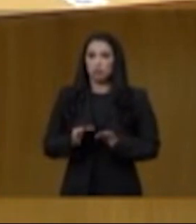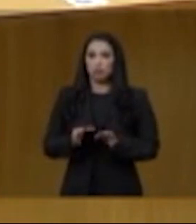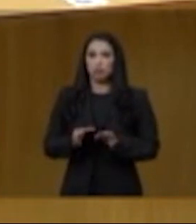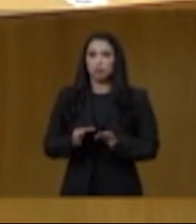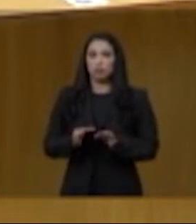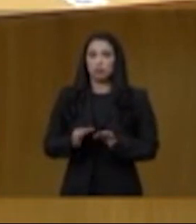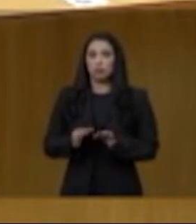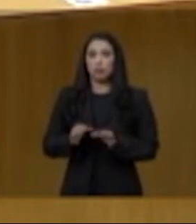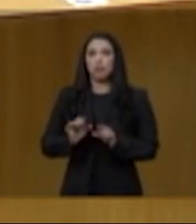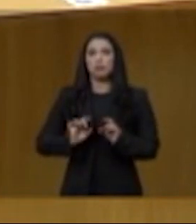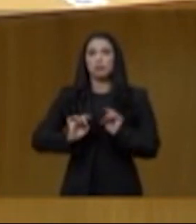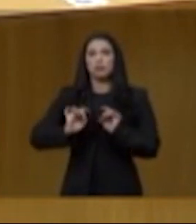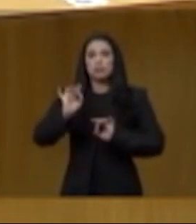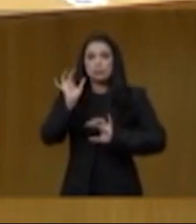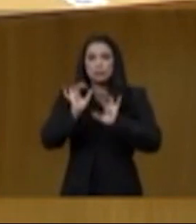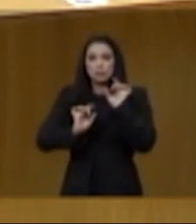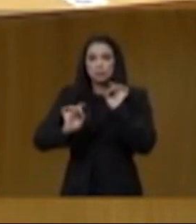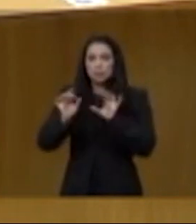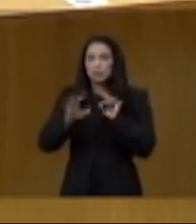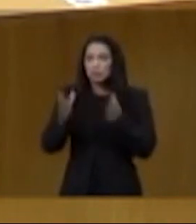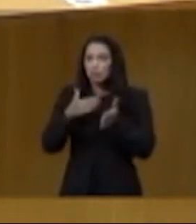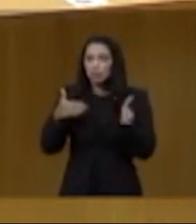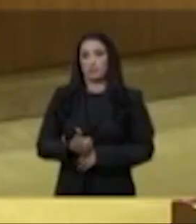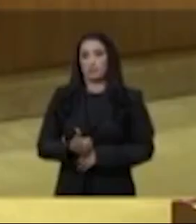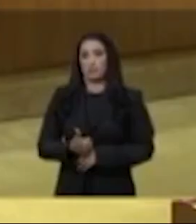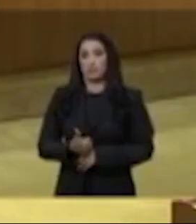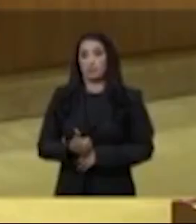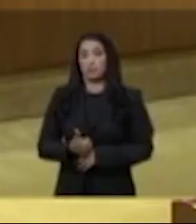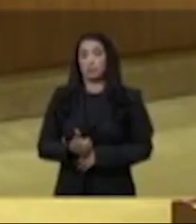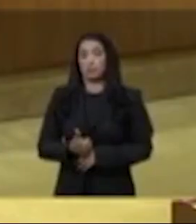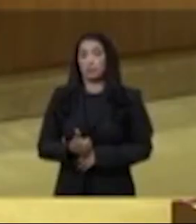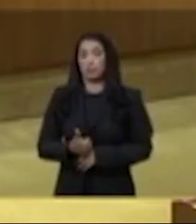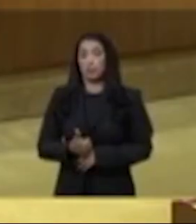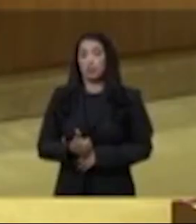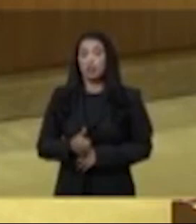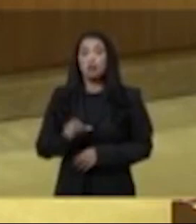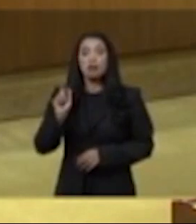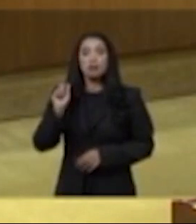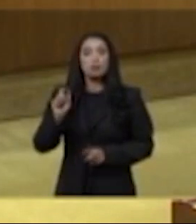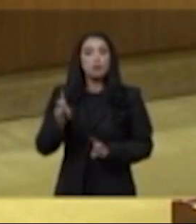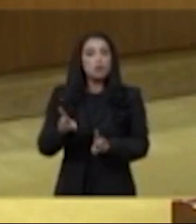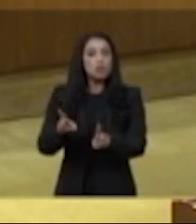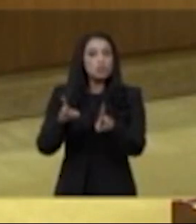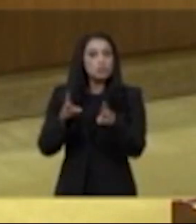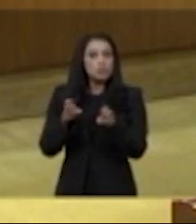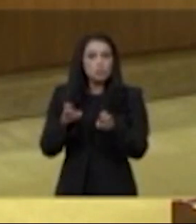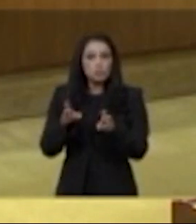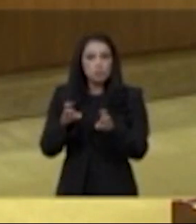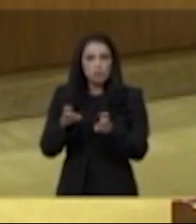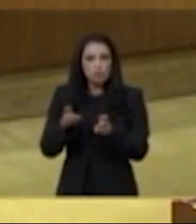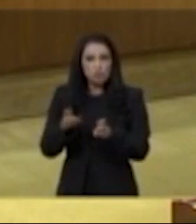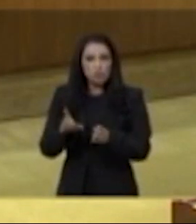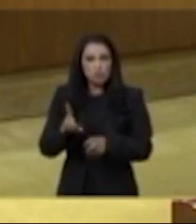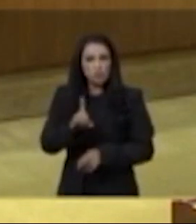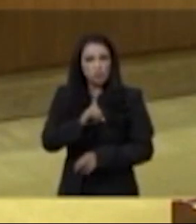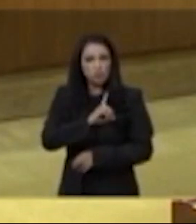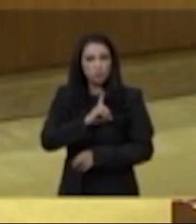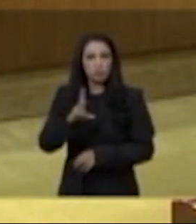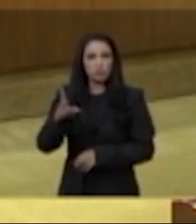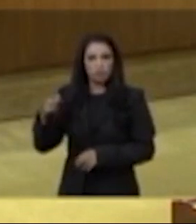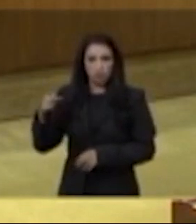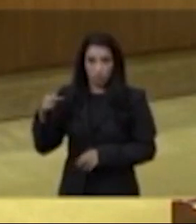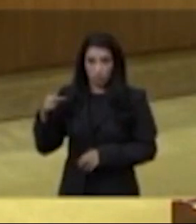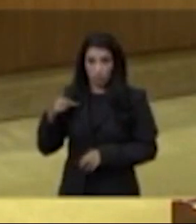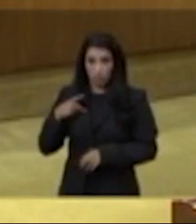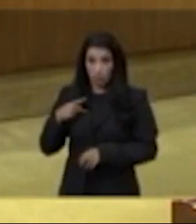com pedido de destaque o caso deve ser remetido ao plenário físico em que as discussões têm sido realizadas ao